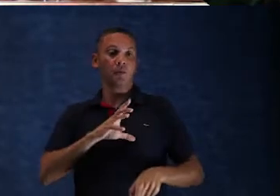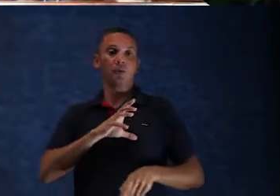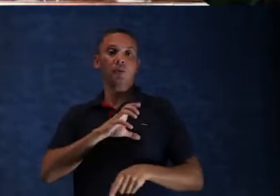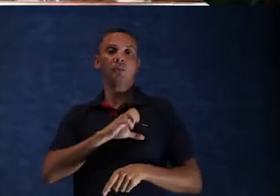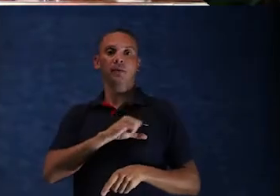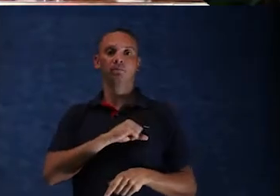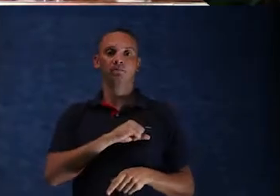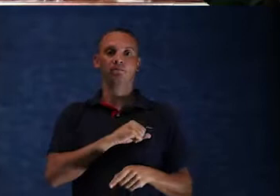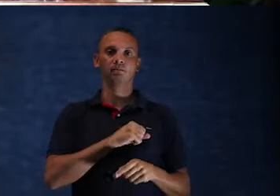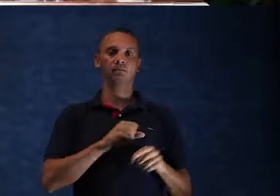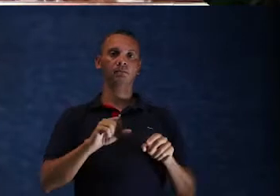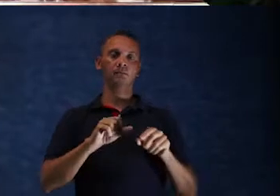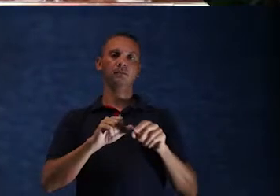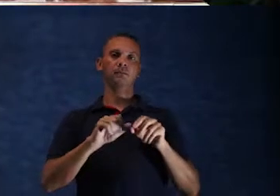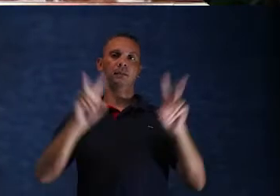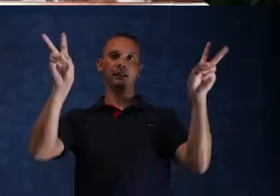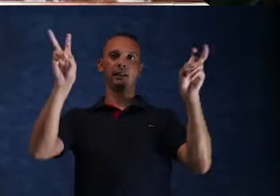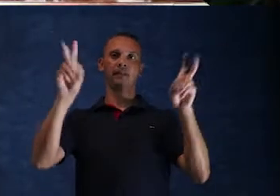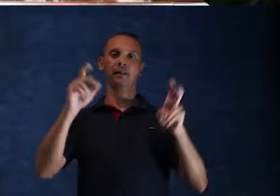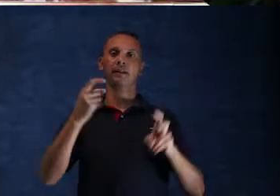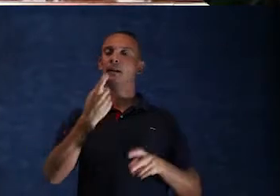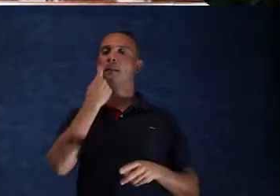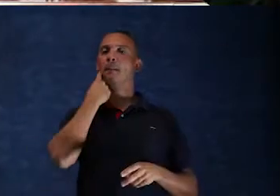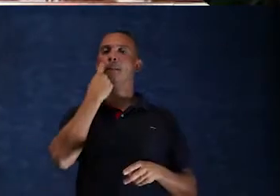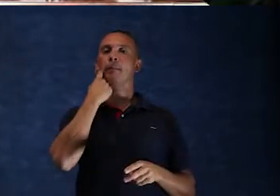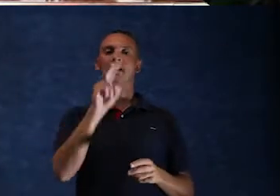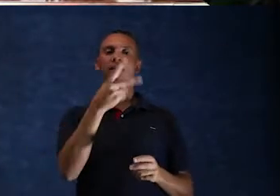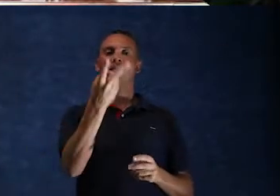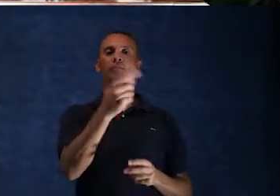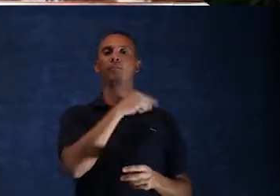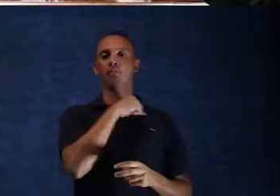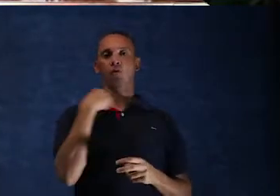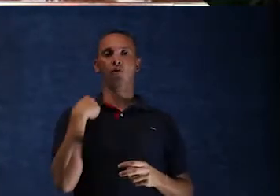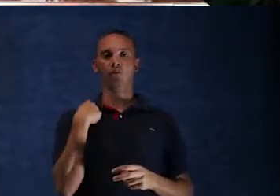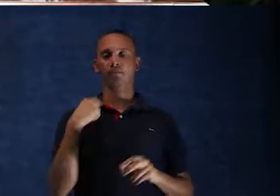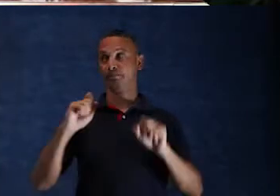Marcos Freitas, este aqui, está aí, né?